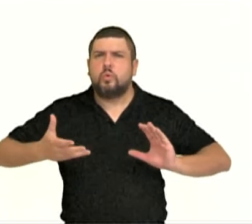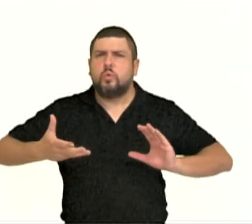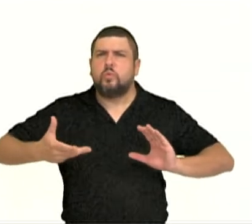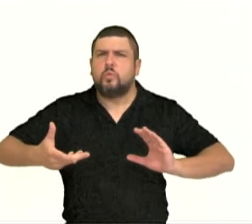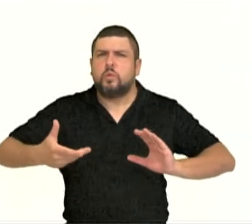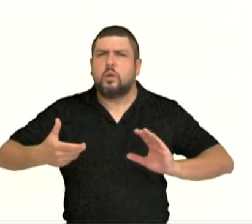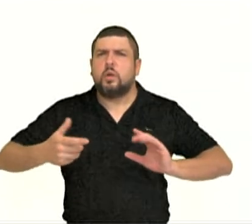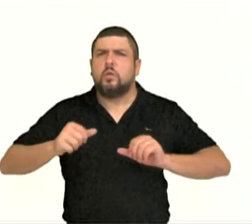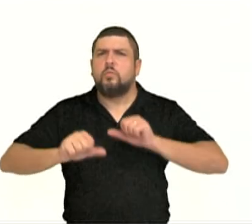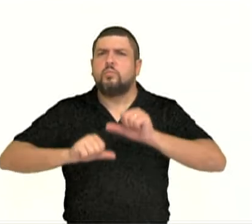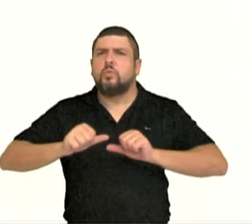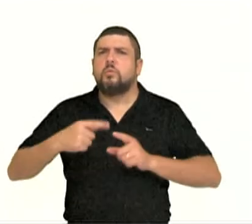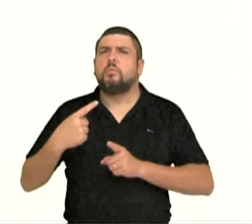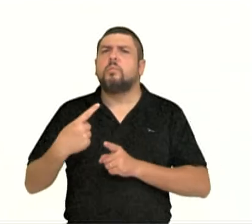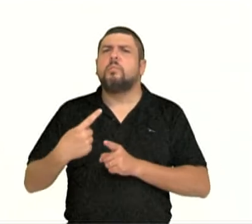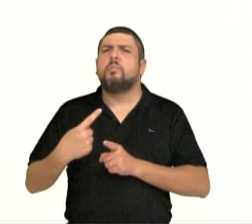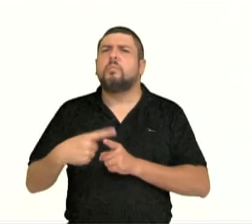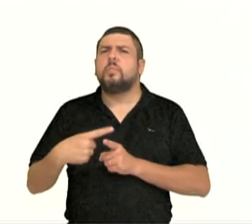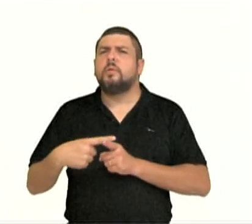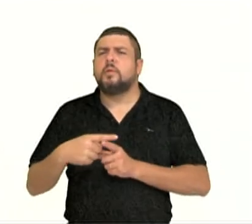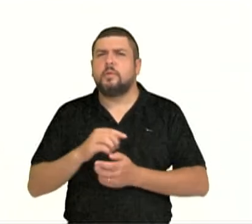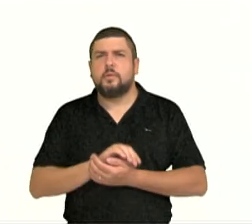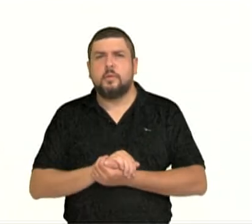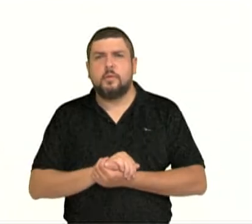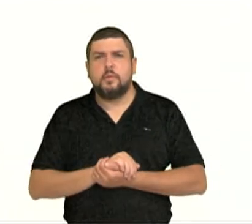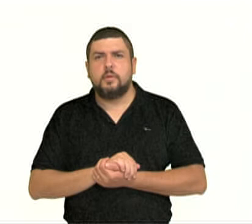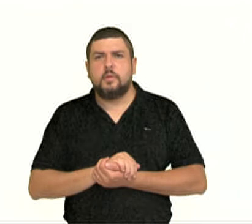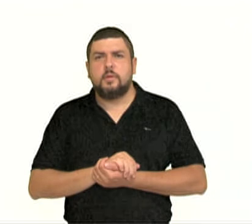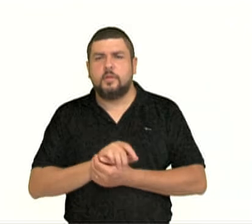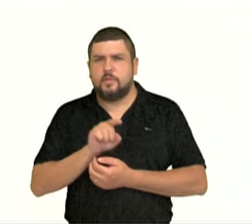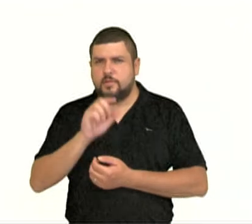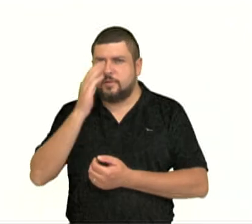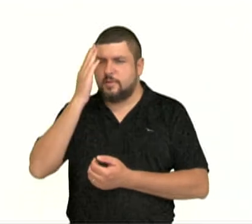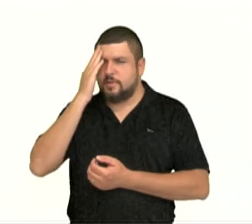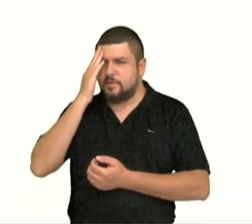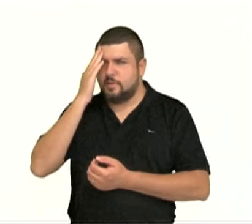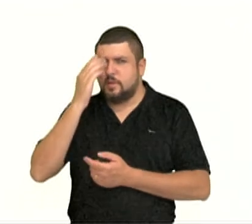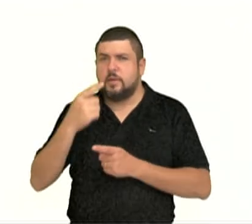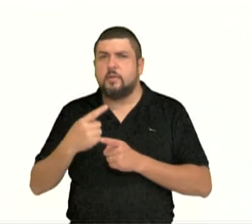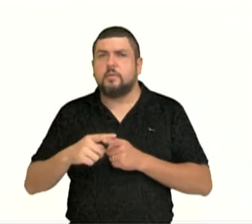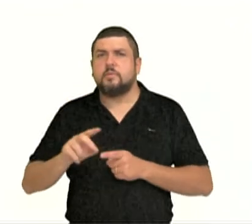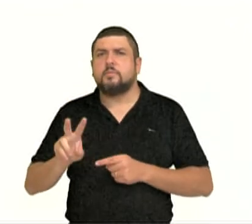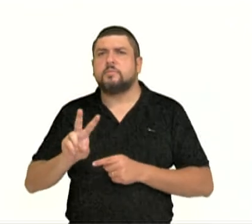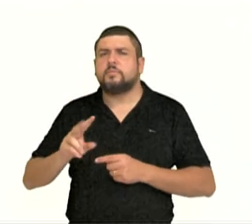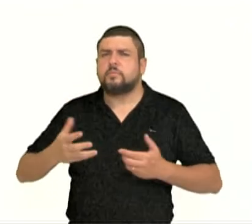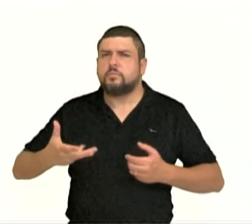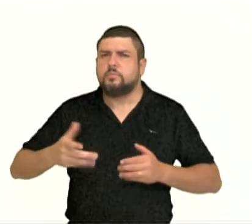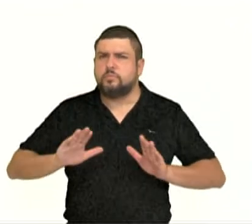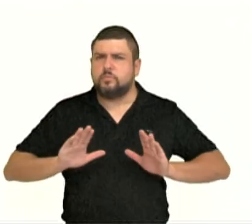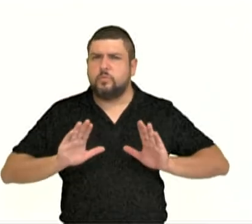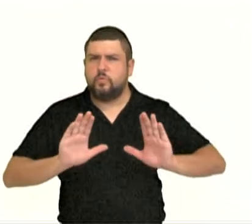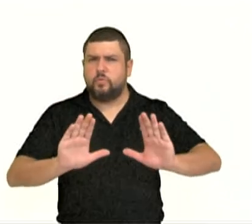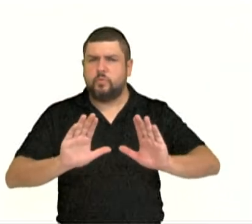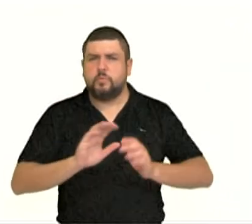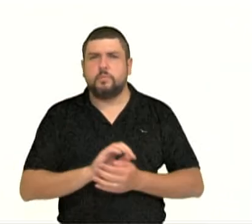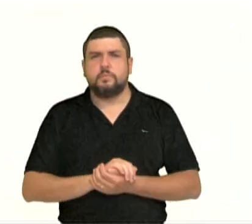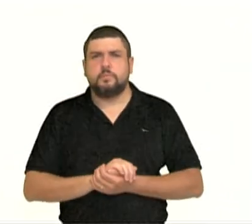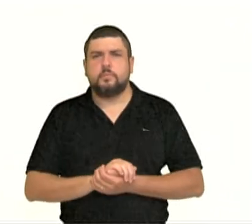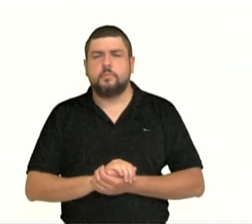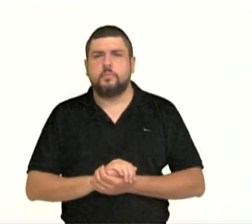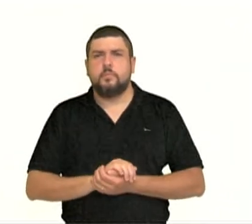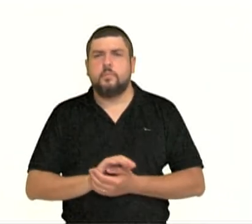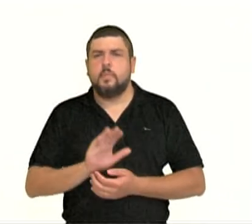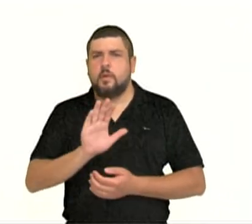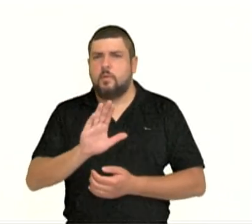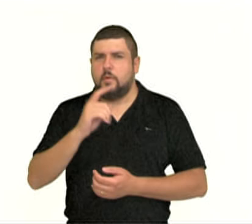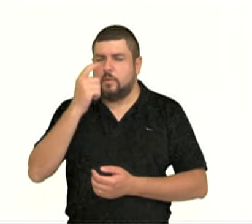quê? Por que o impulso muda a questão da velocidade? Bem, pense comigo aqui, ó. Aqui fiz um